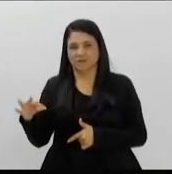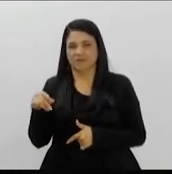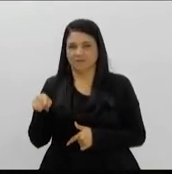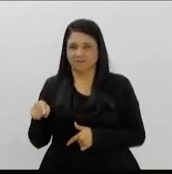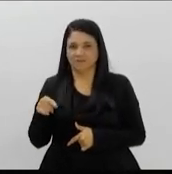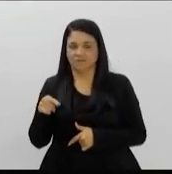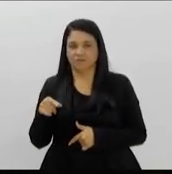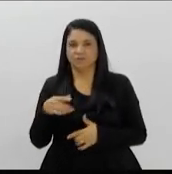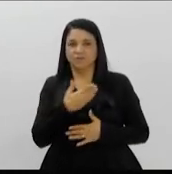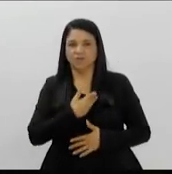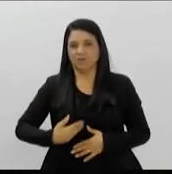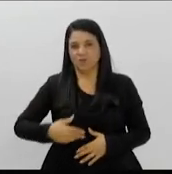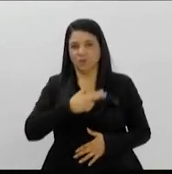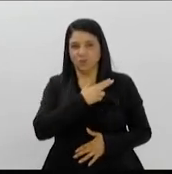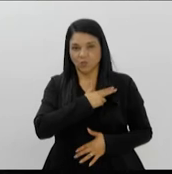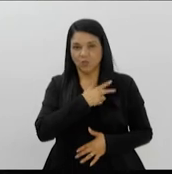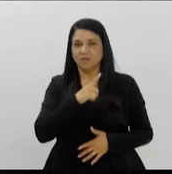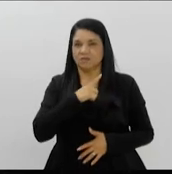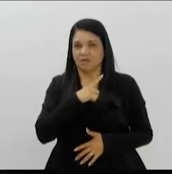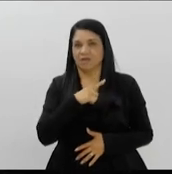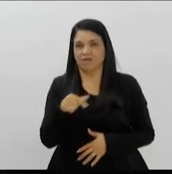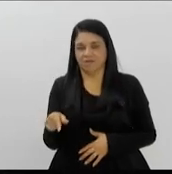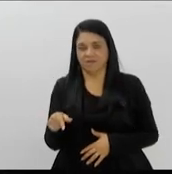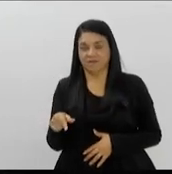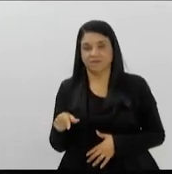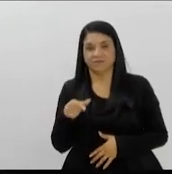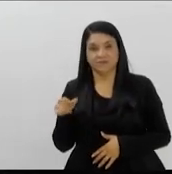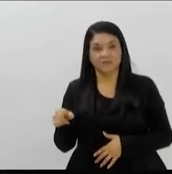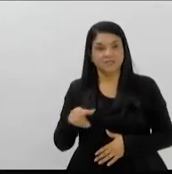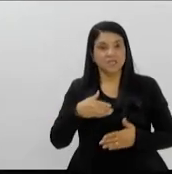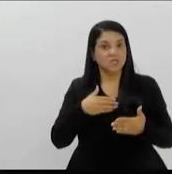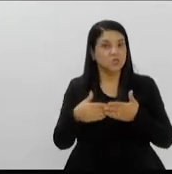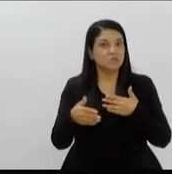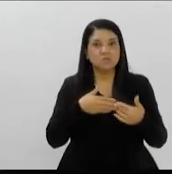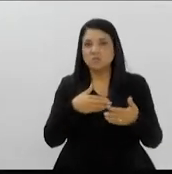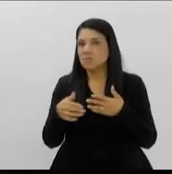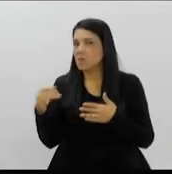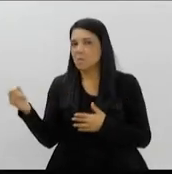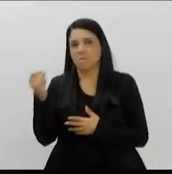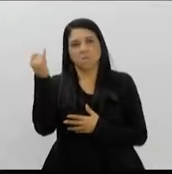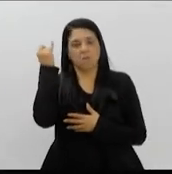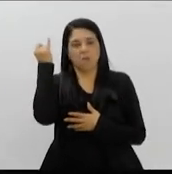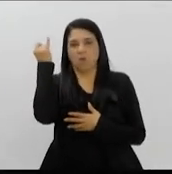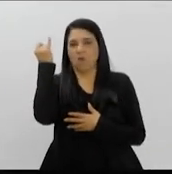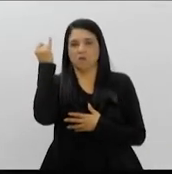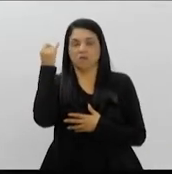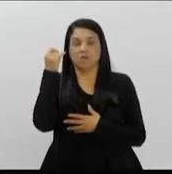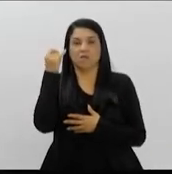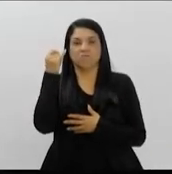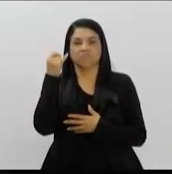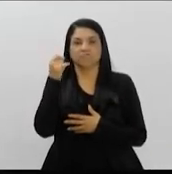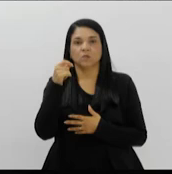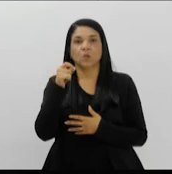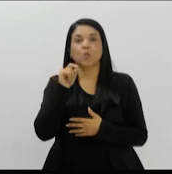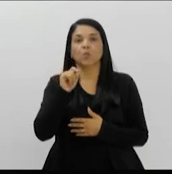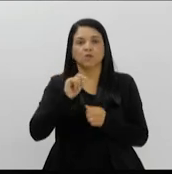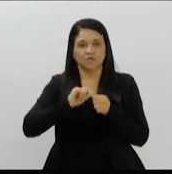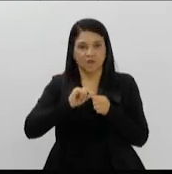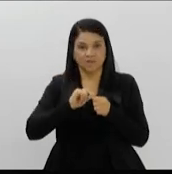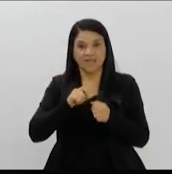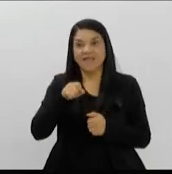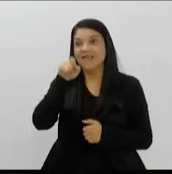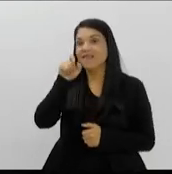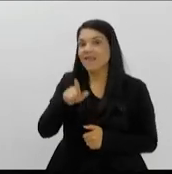coisa acontece... Quando uma pessoa, não importa o que se faz, importa quem faz. Se